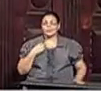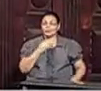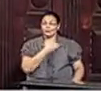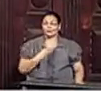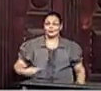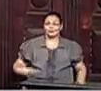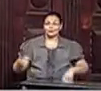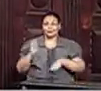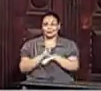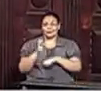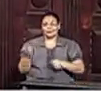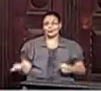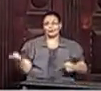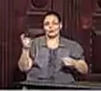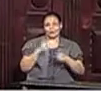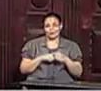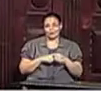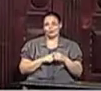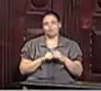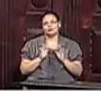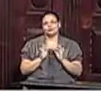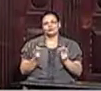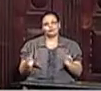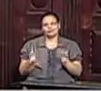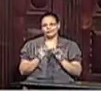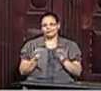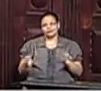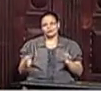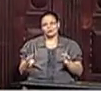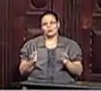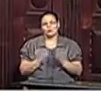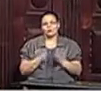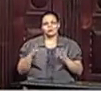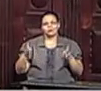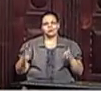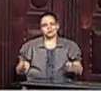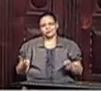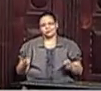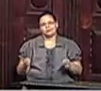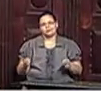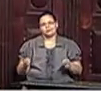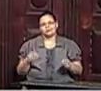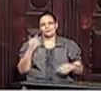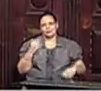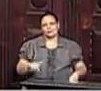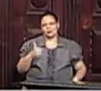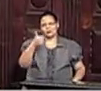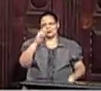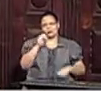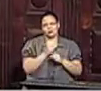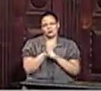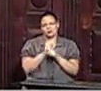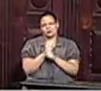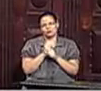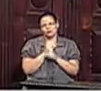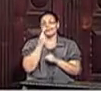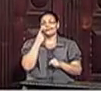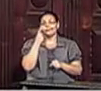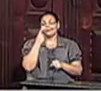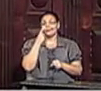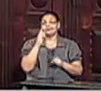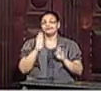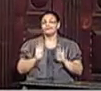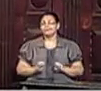estado resolveu simplesmente estender o prazo de concessão por mais 10 anos. Veja